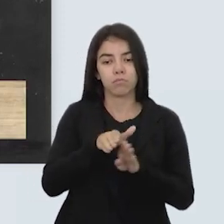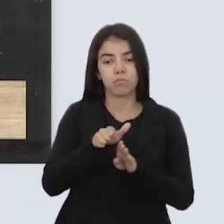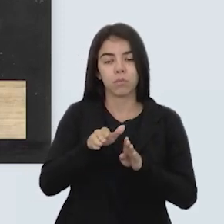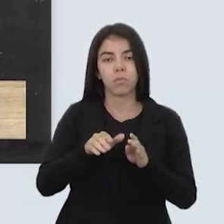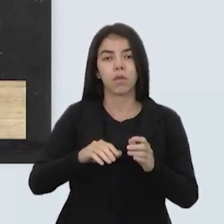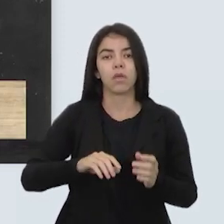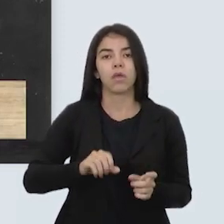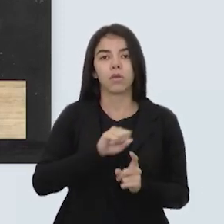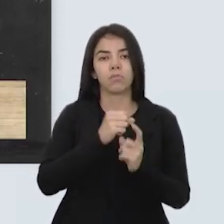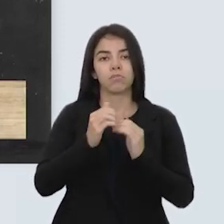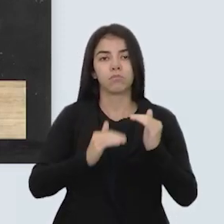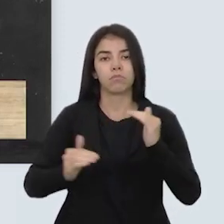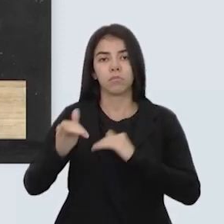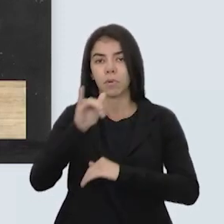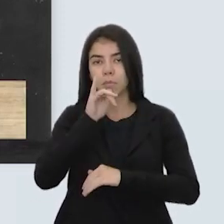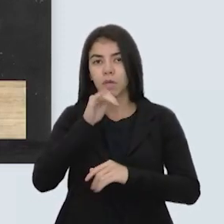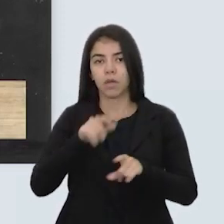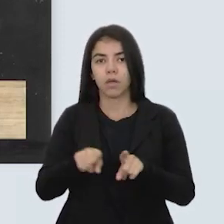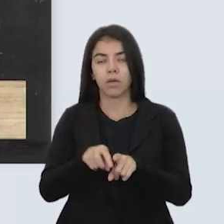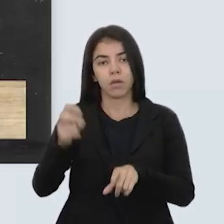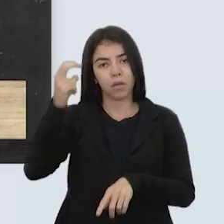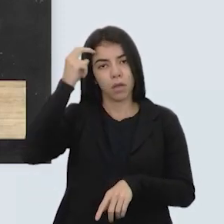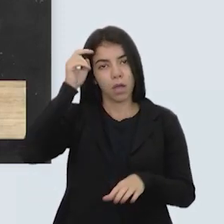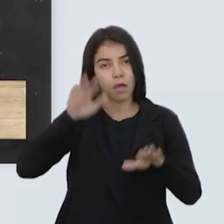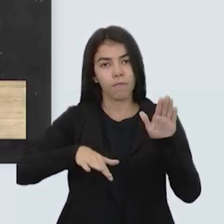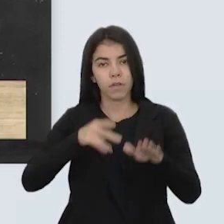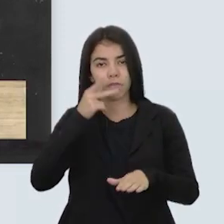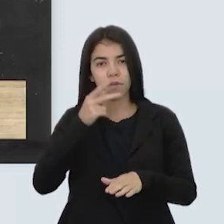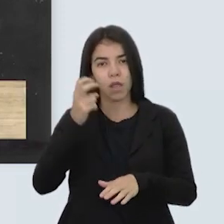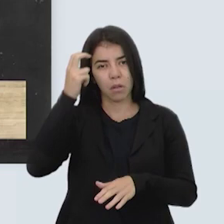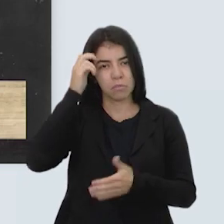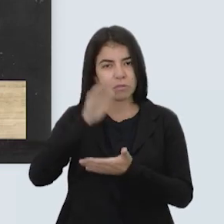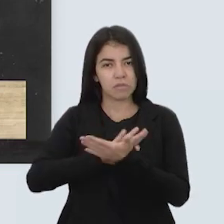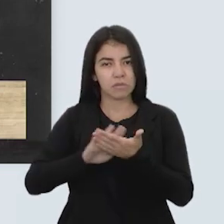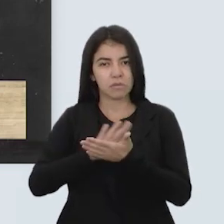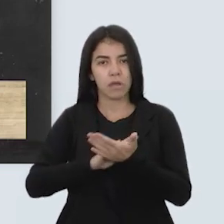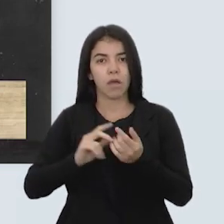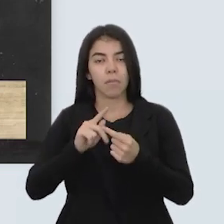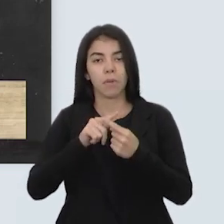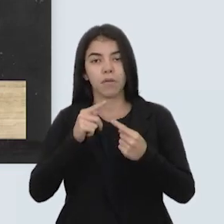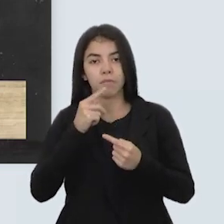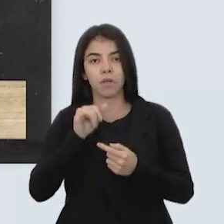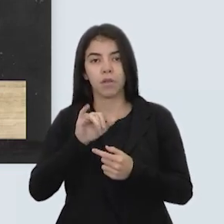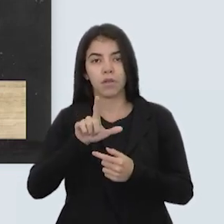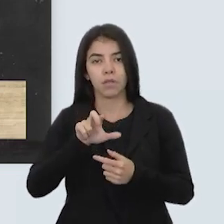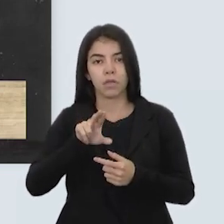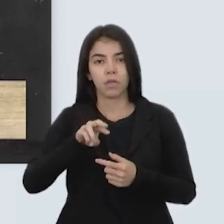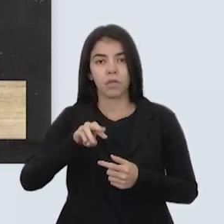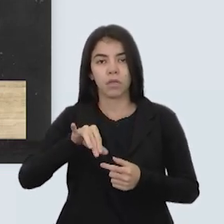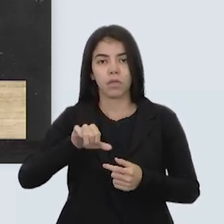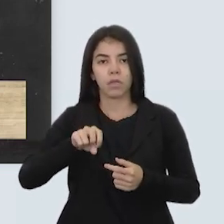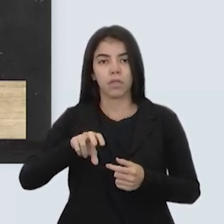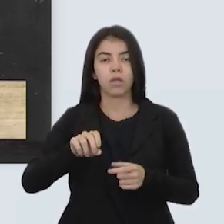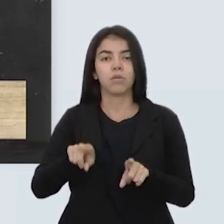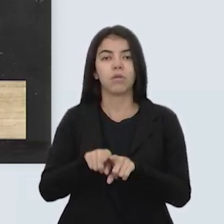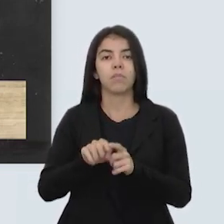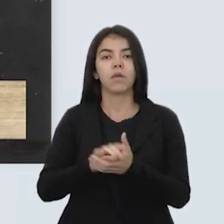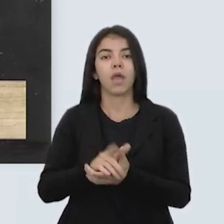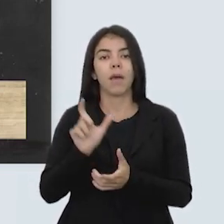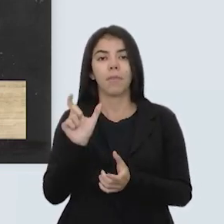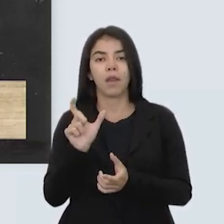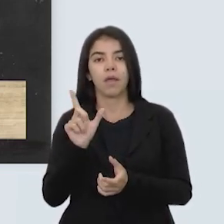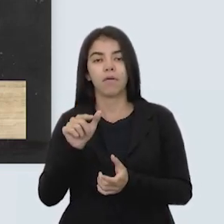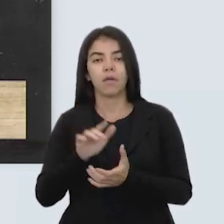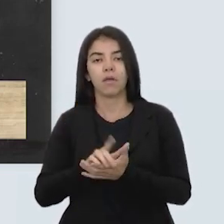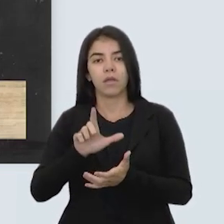diz que determinada pessoa não tem cultura, está se usando o conceito com viés iluminista. O termo vem do latim ligado